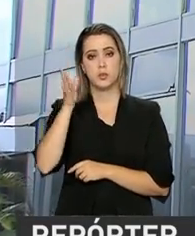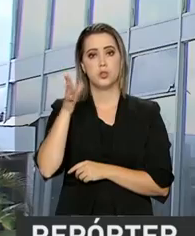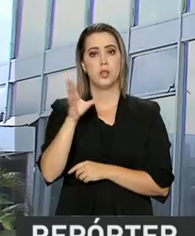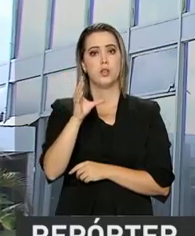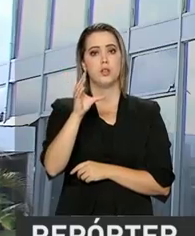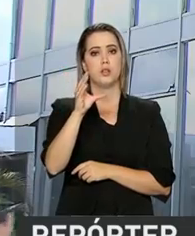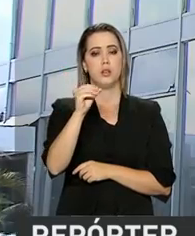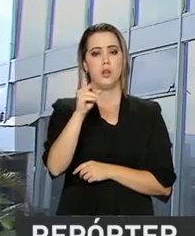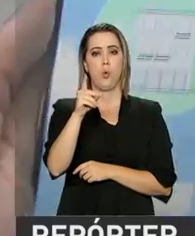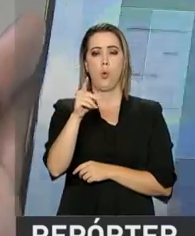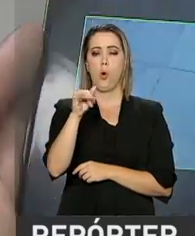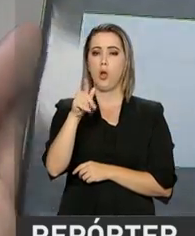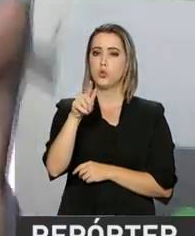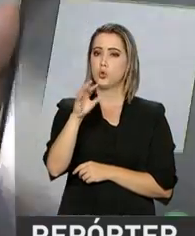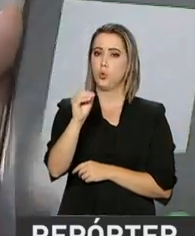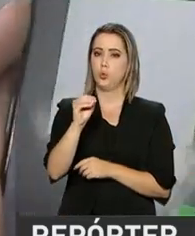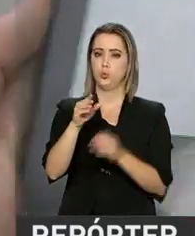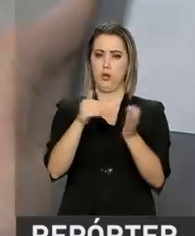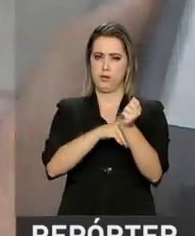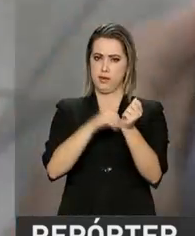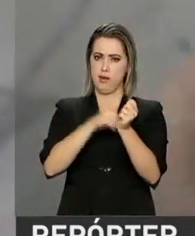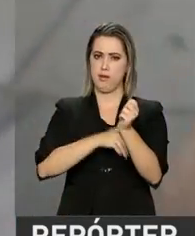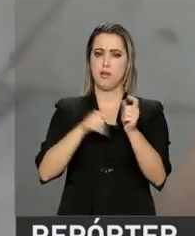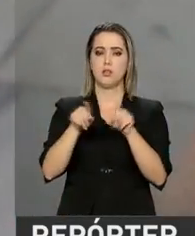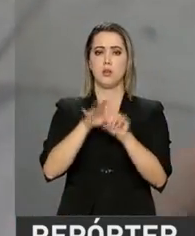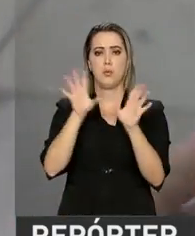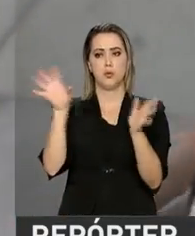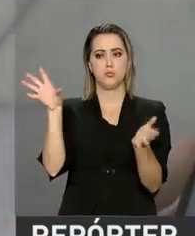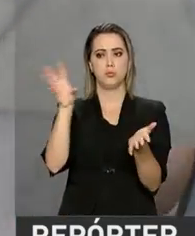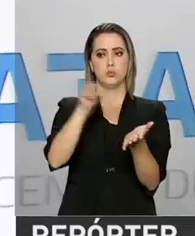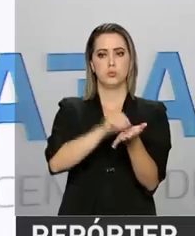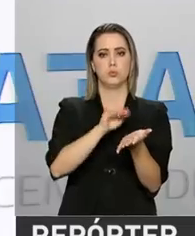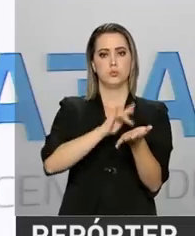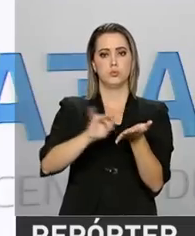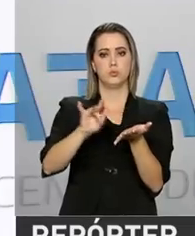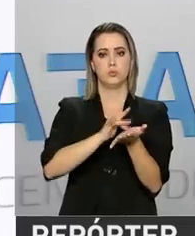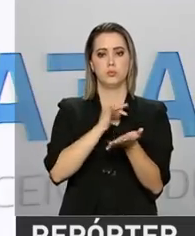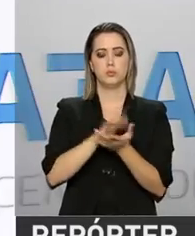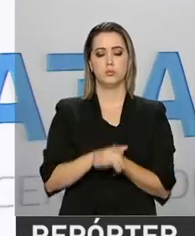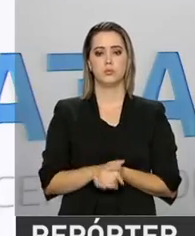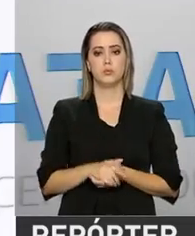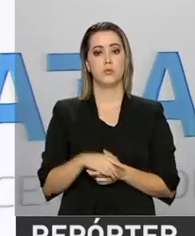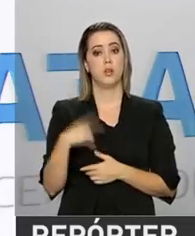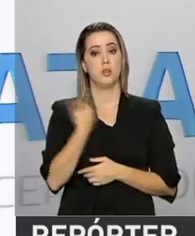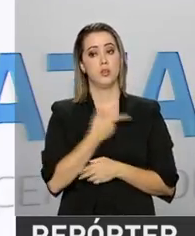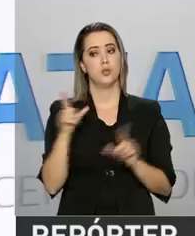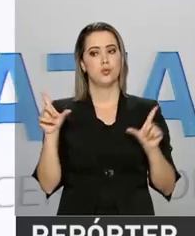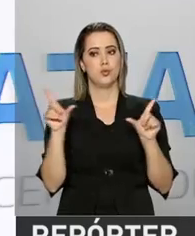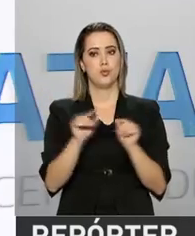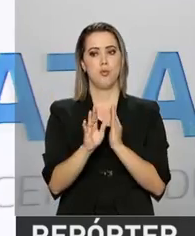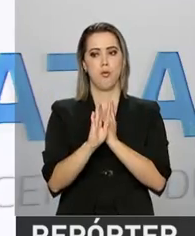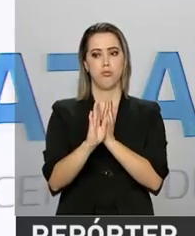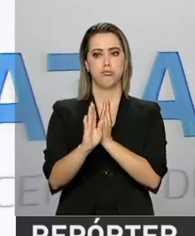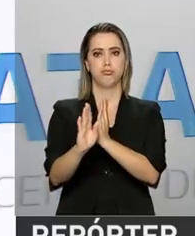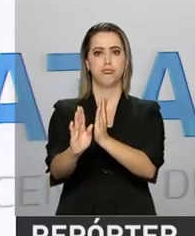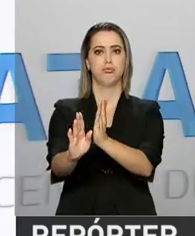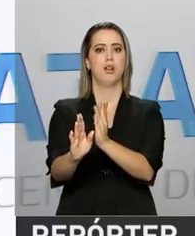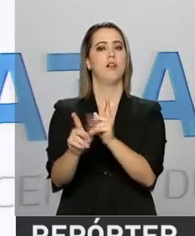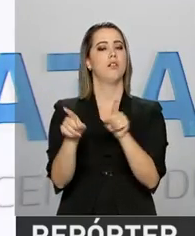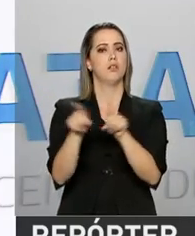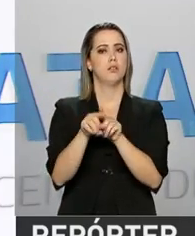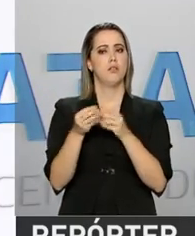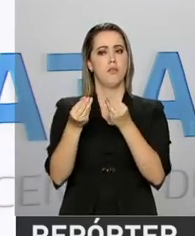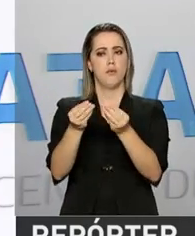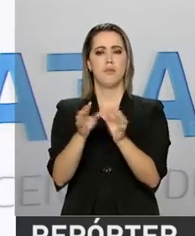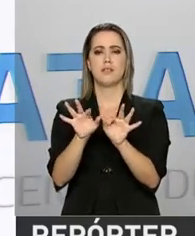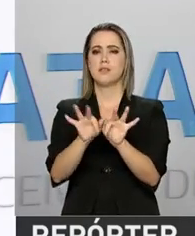código de segurança necessário já pode baixar o aplicativo a gente vai conseguir reduzir as filas burocracia vai entregar